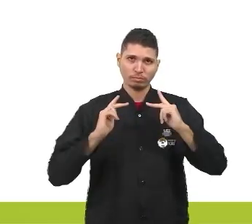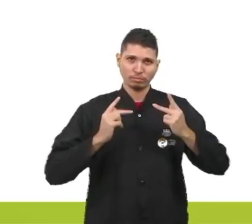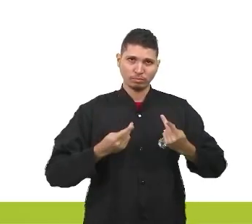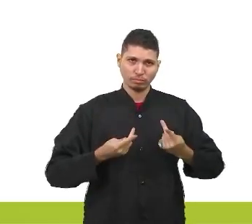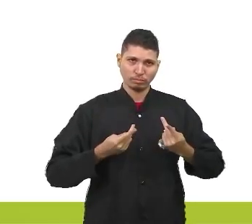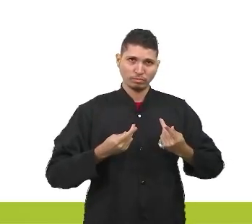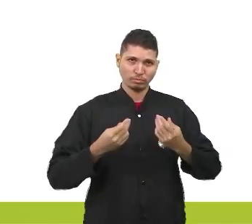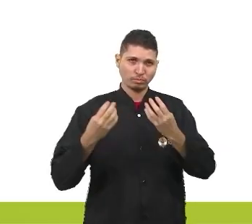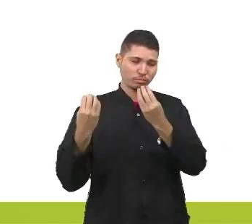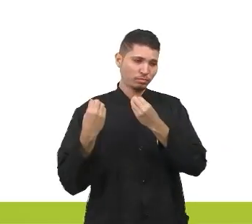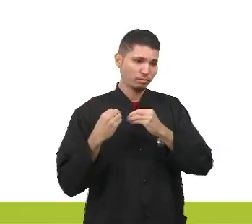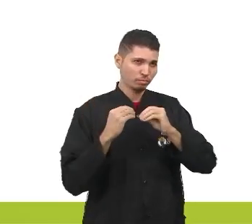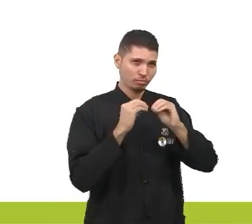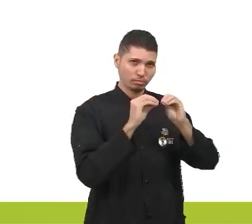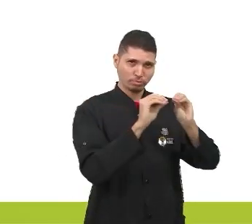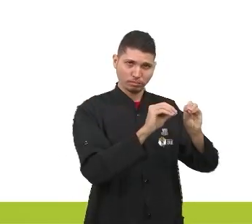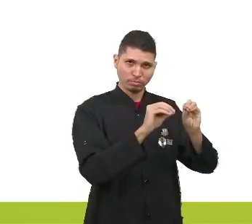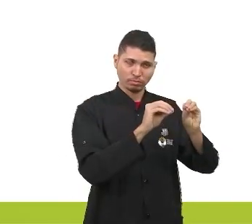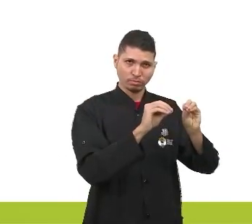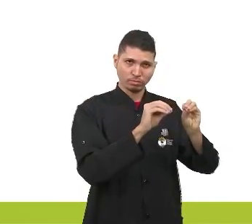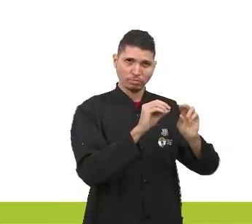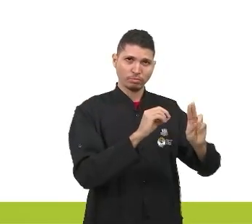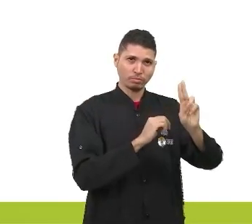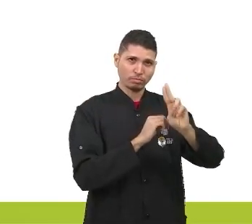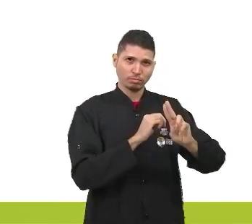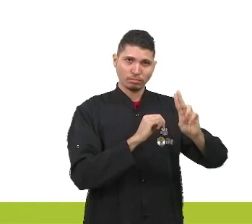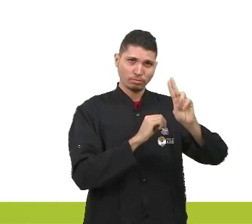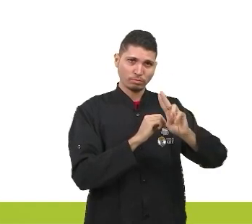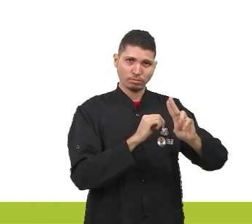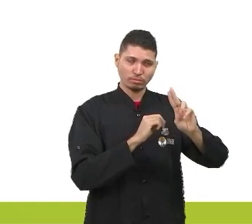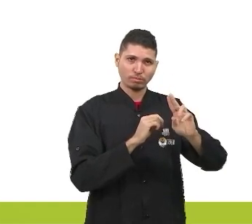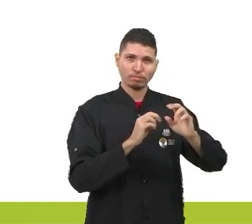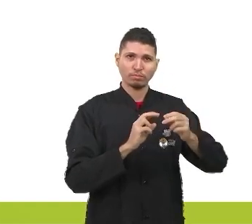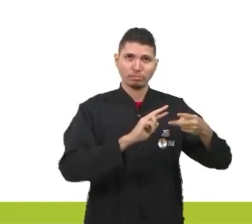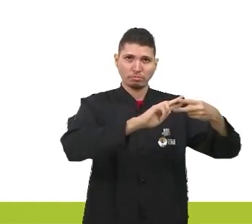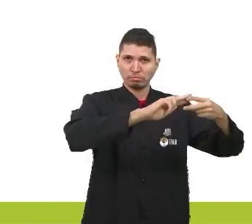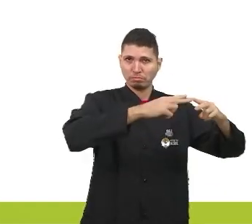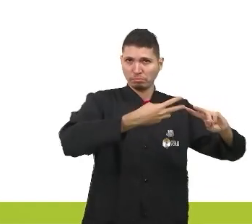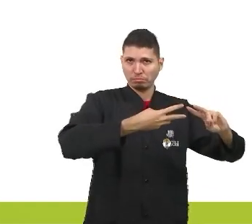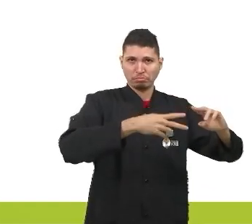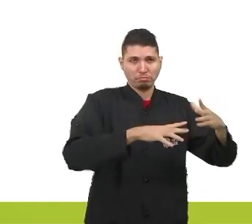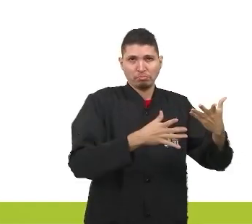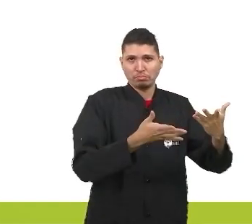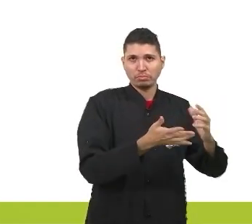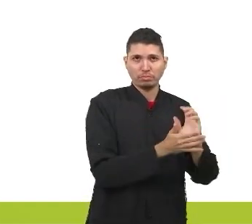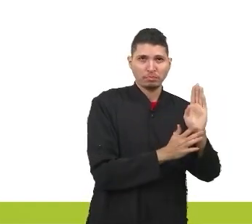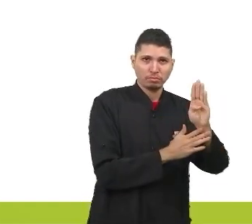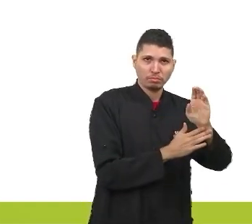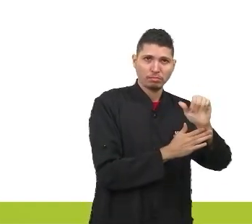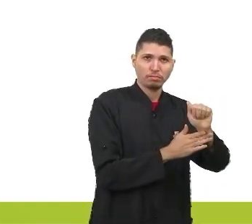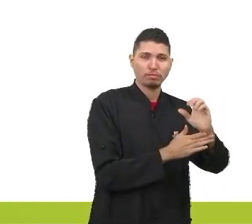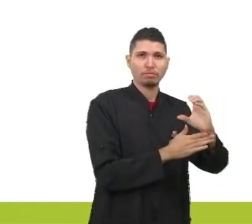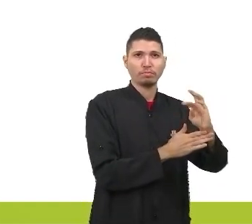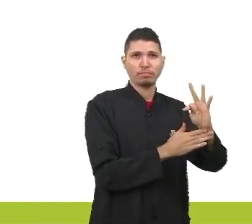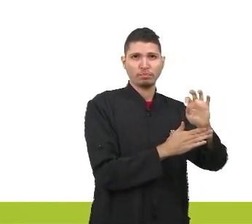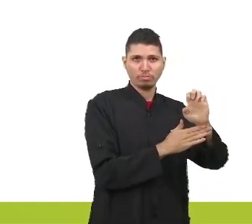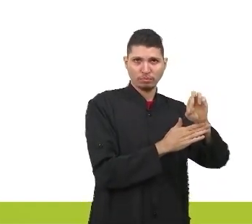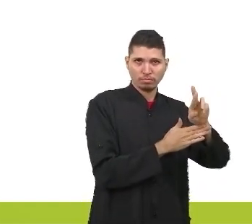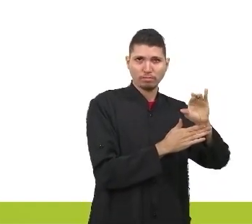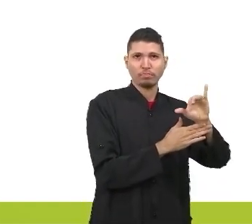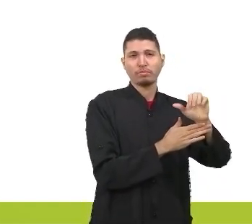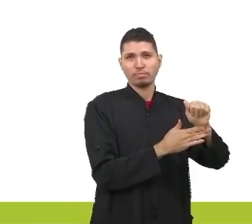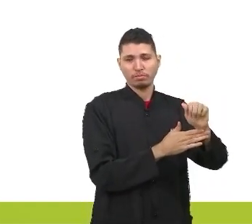inserido no material secundário genético de uma bactéria, e aí essa bactéria